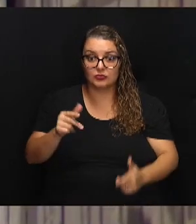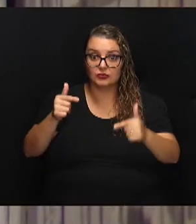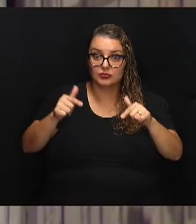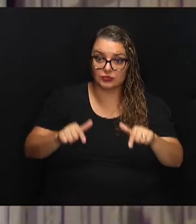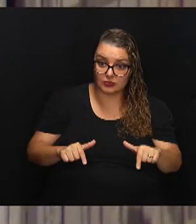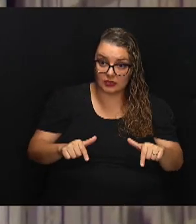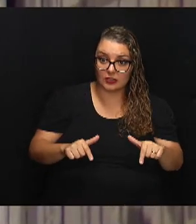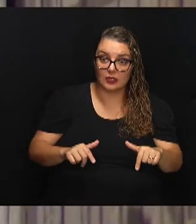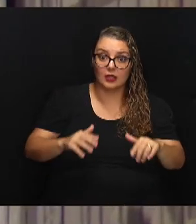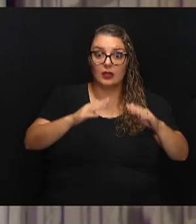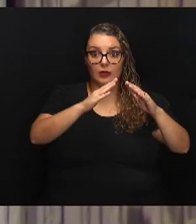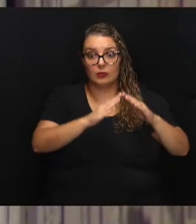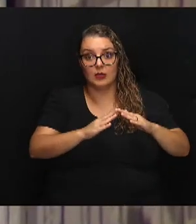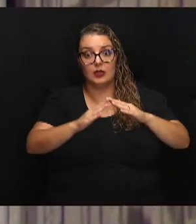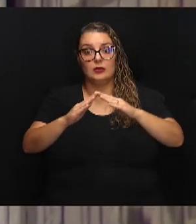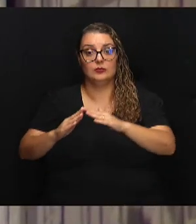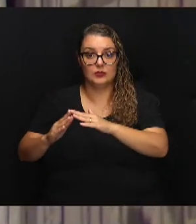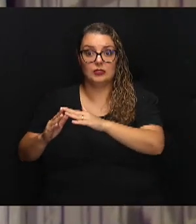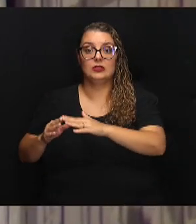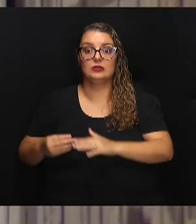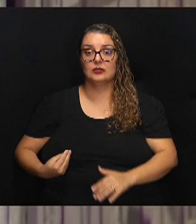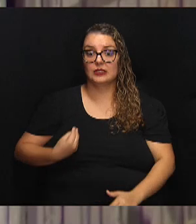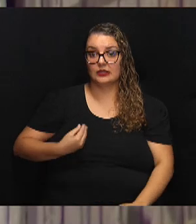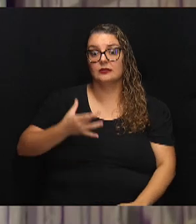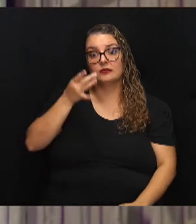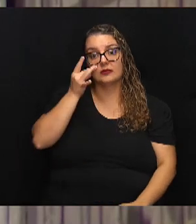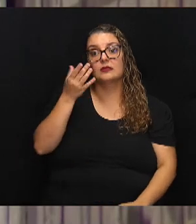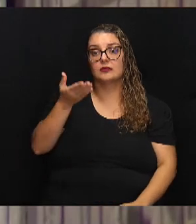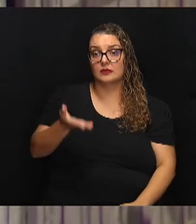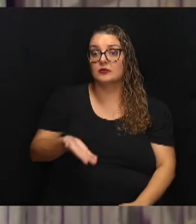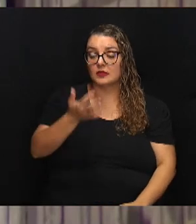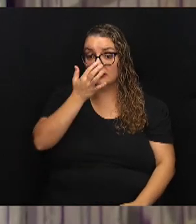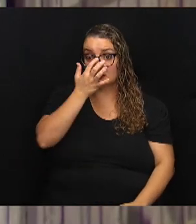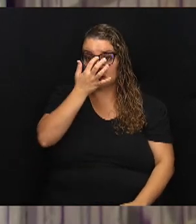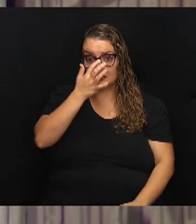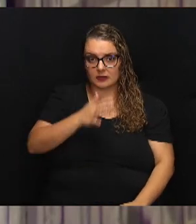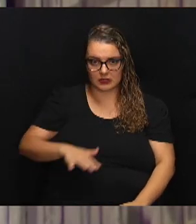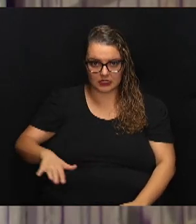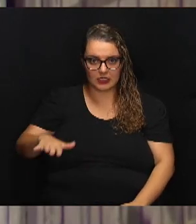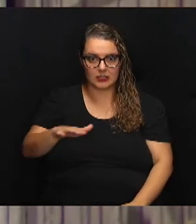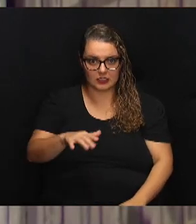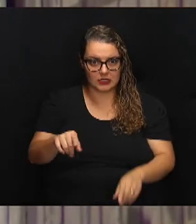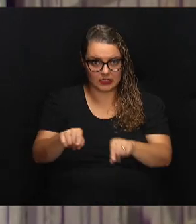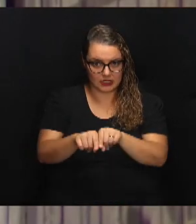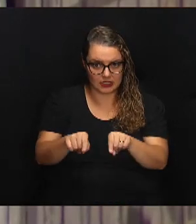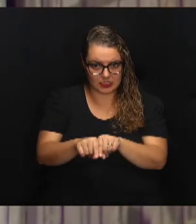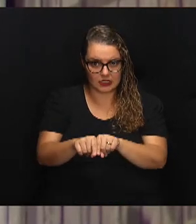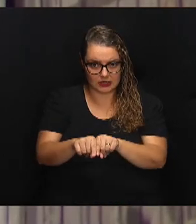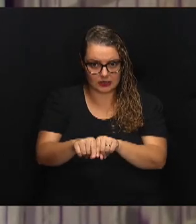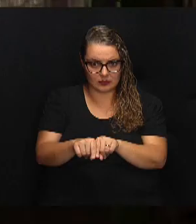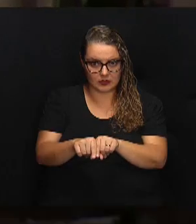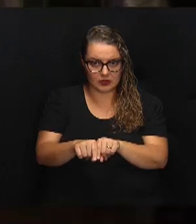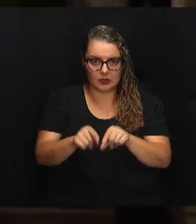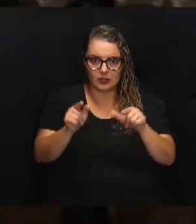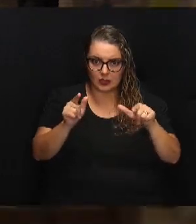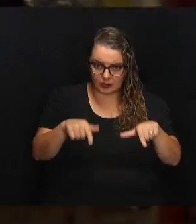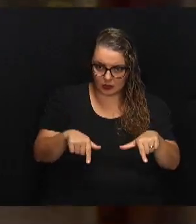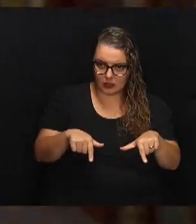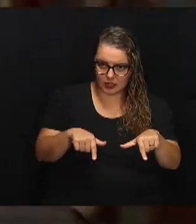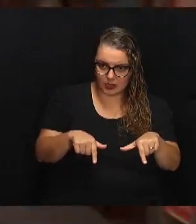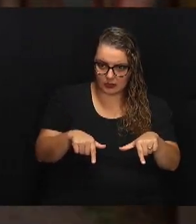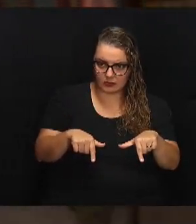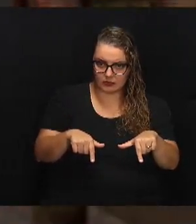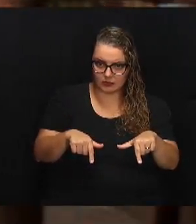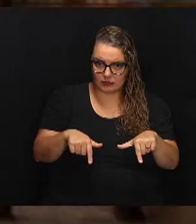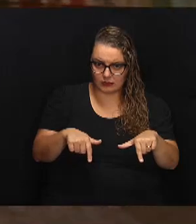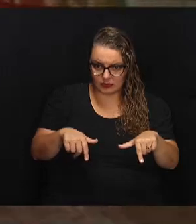para os moradores, né, que moravam aqui nessa região, e também era um espaço para passar